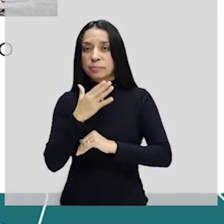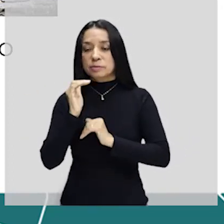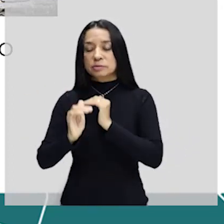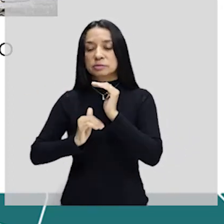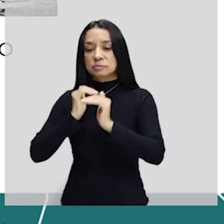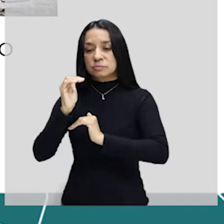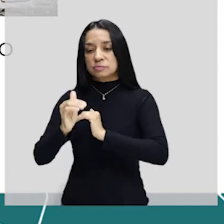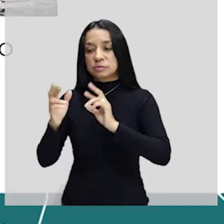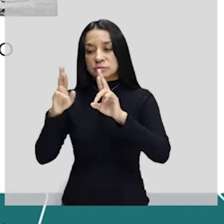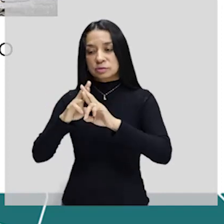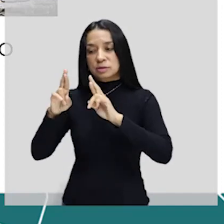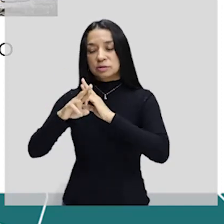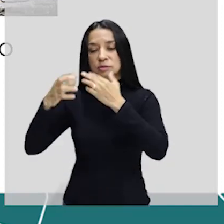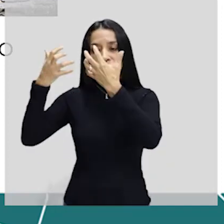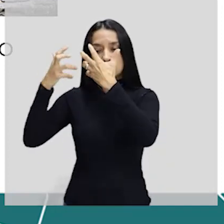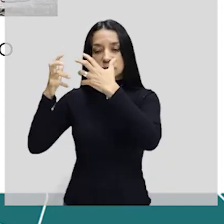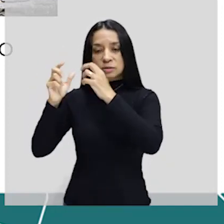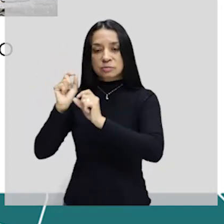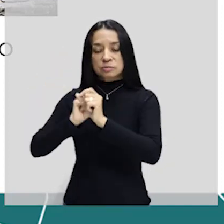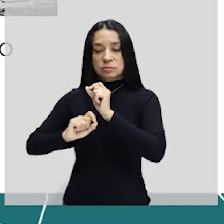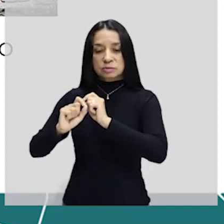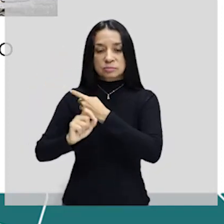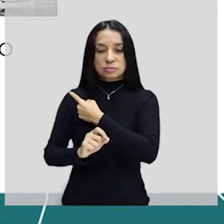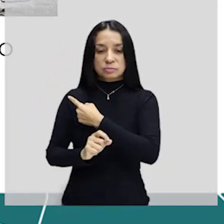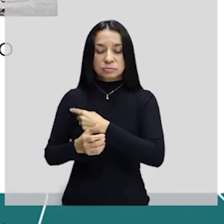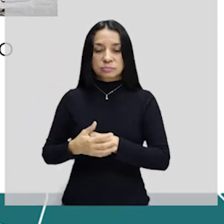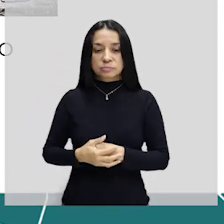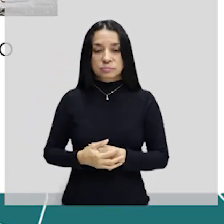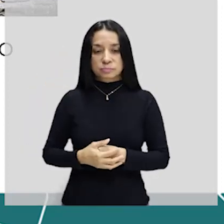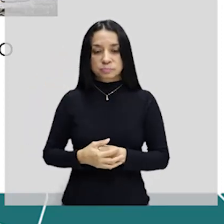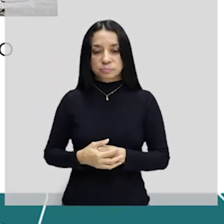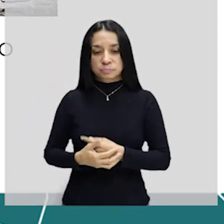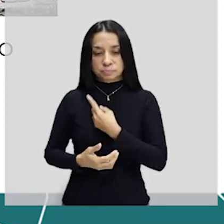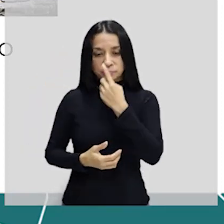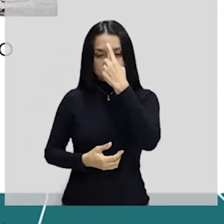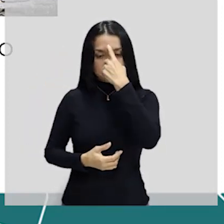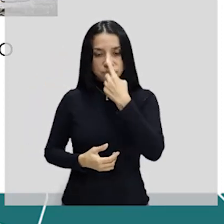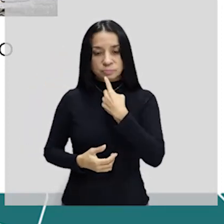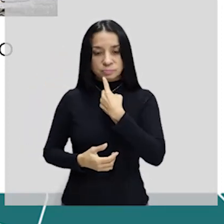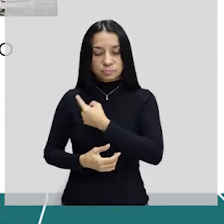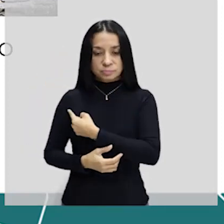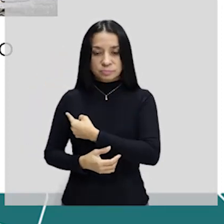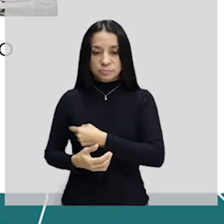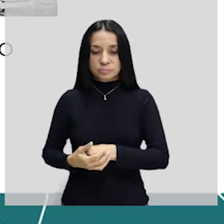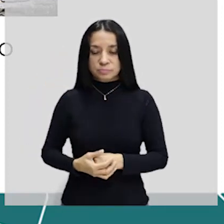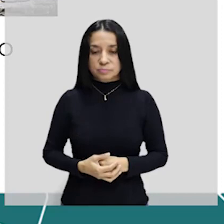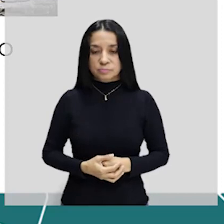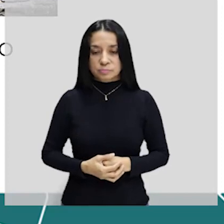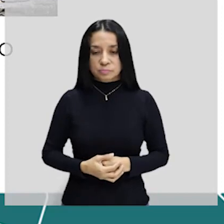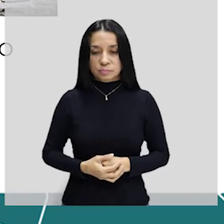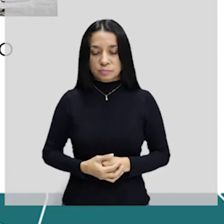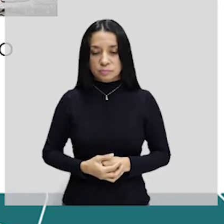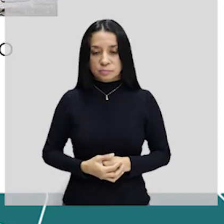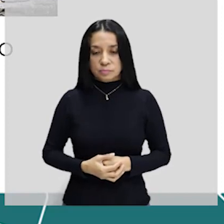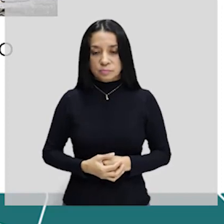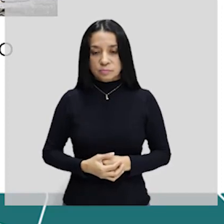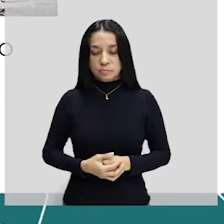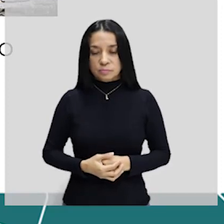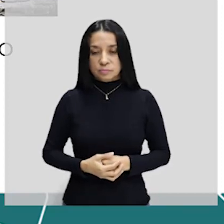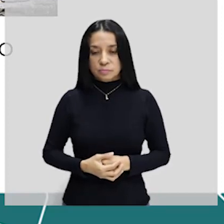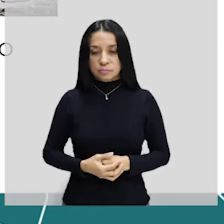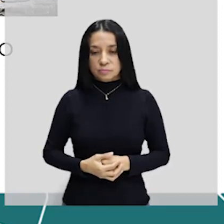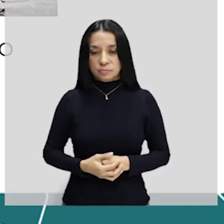ao seu encéfalo, a gente tem os társios, tá? Da subordem Tarsiforme. Nós temos aqui o gibão, da